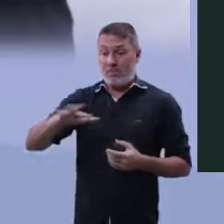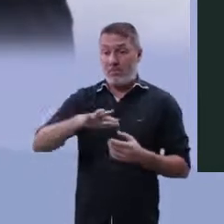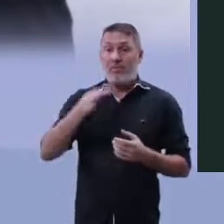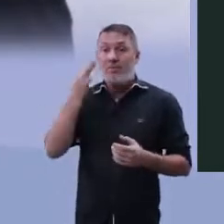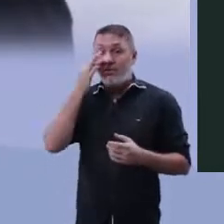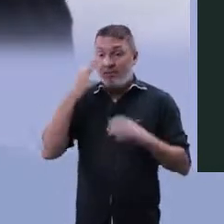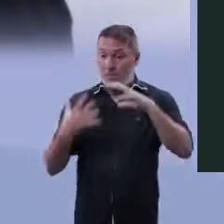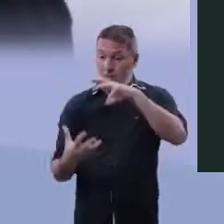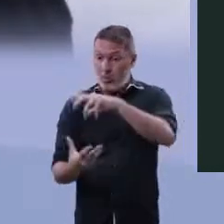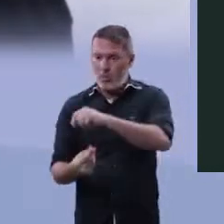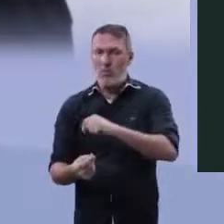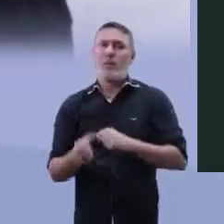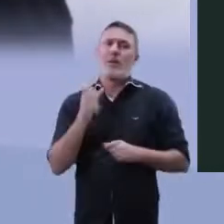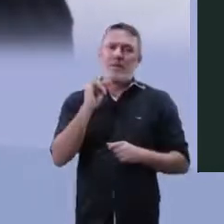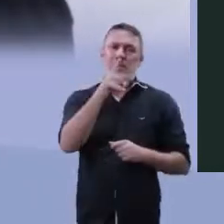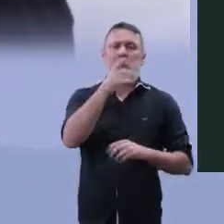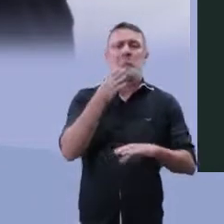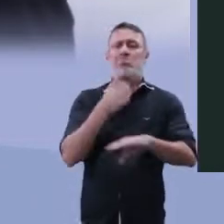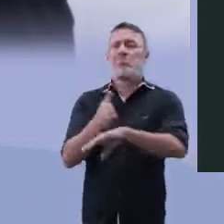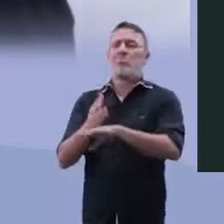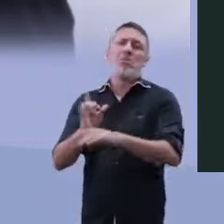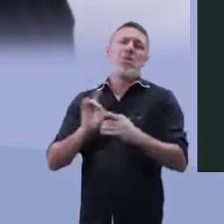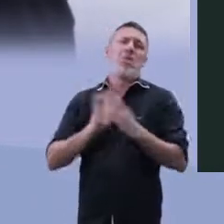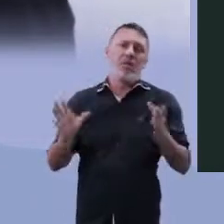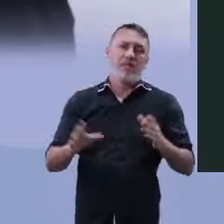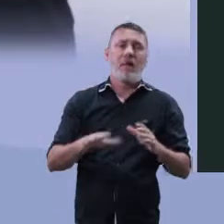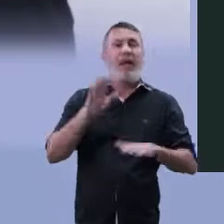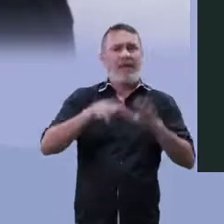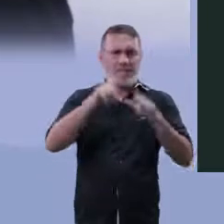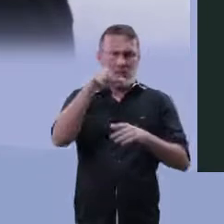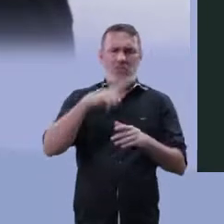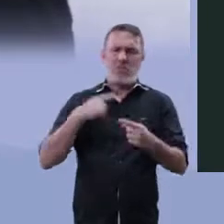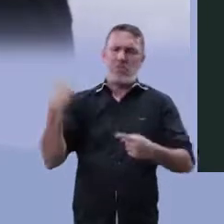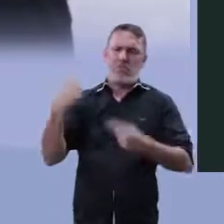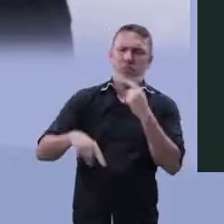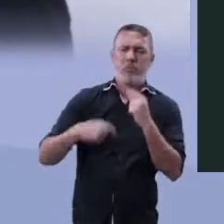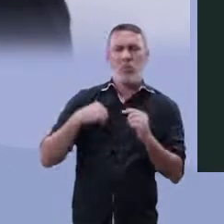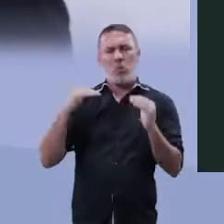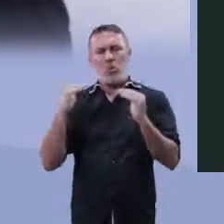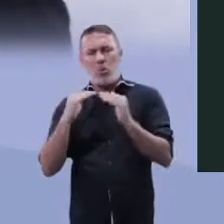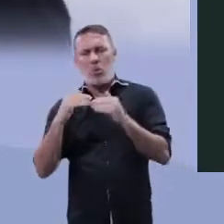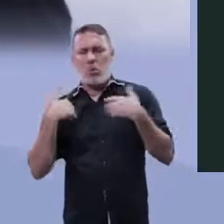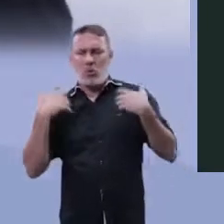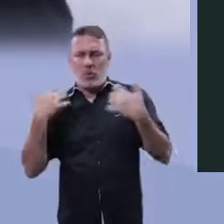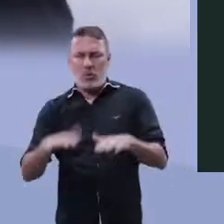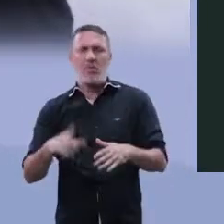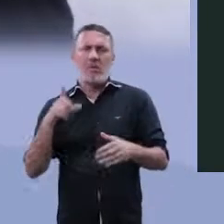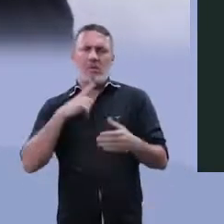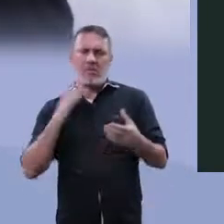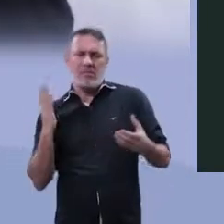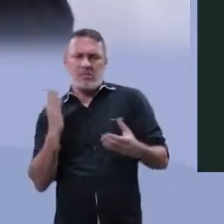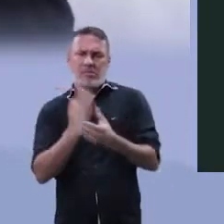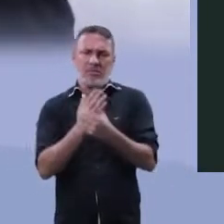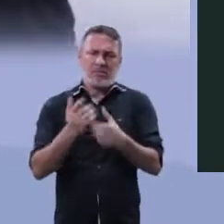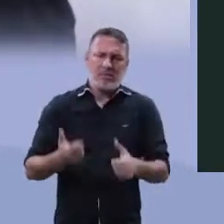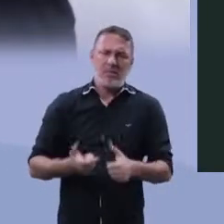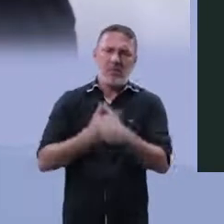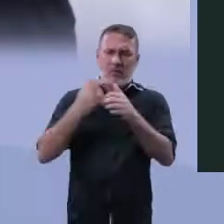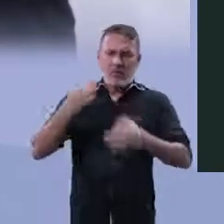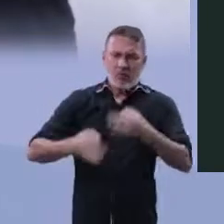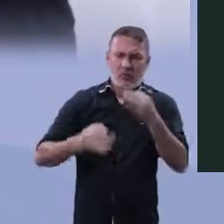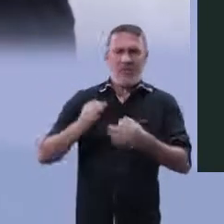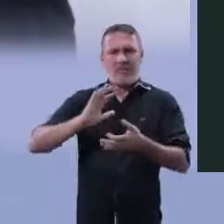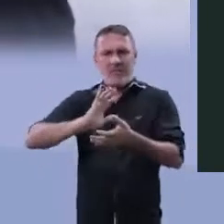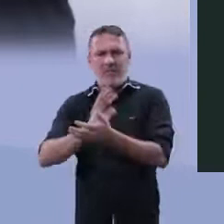as regras estabelecidas por essas instituições, eu continuo, de alguma forma, dentro dessa sociedade. É claro que existem mecanismos